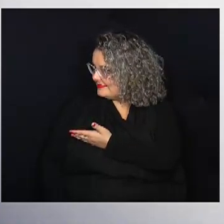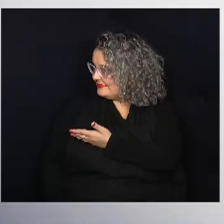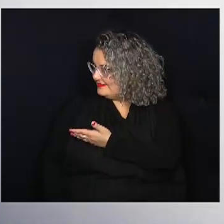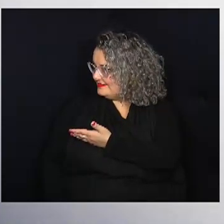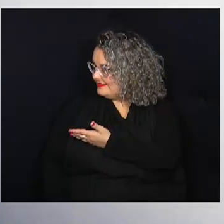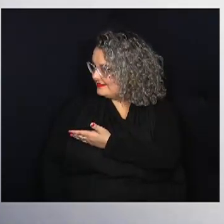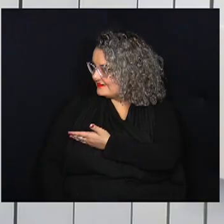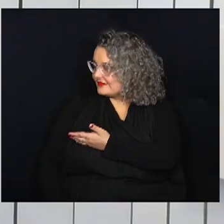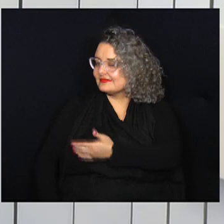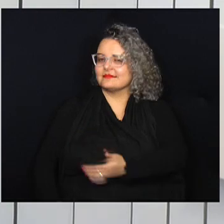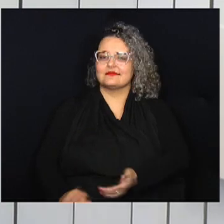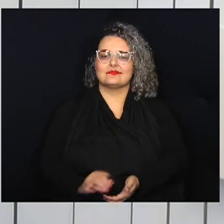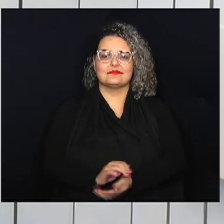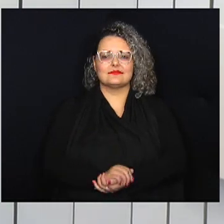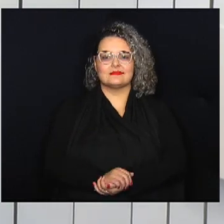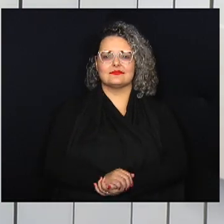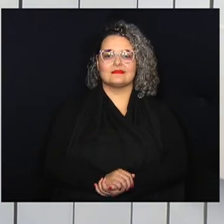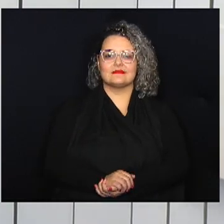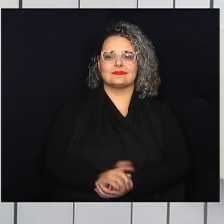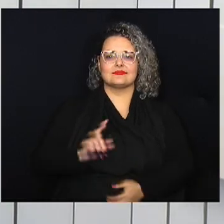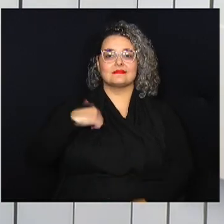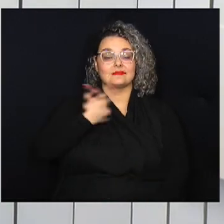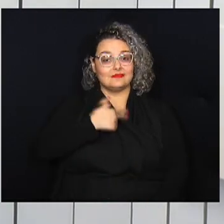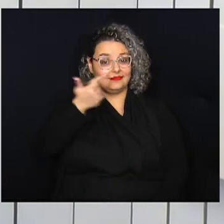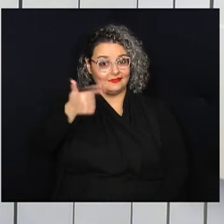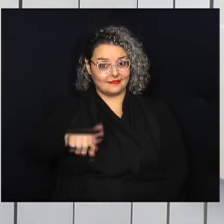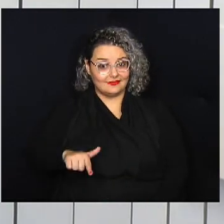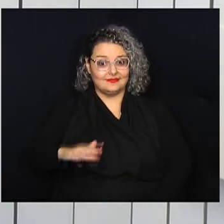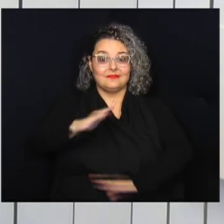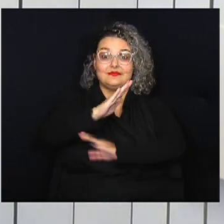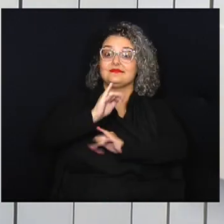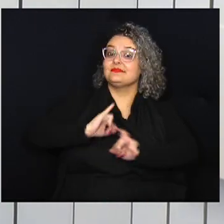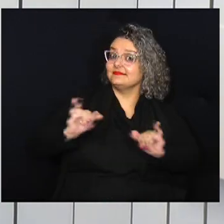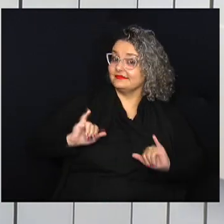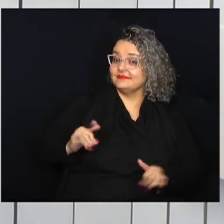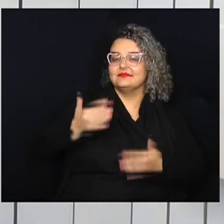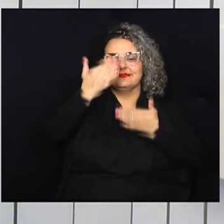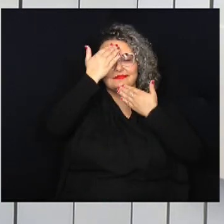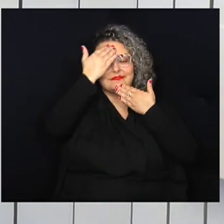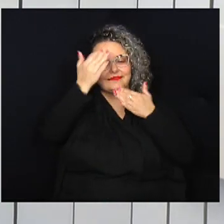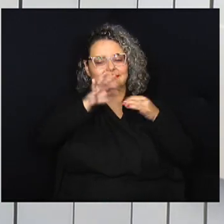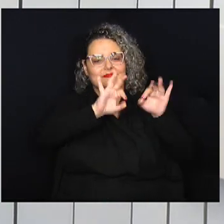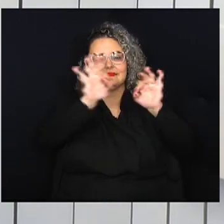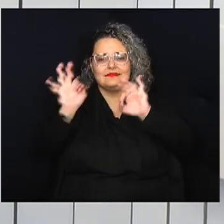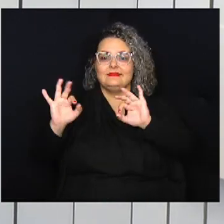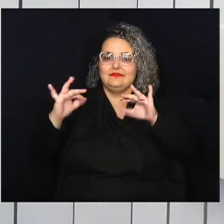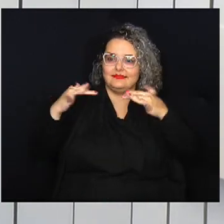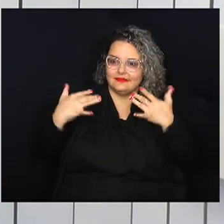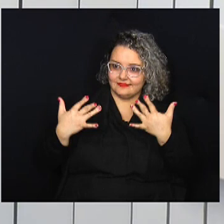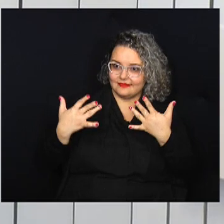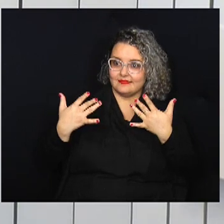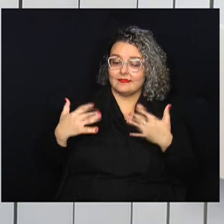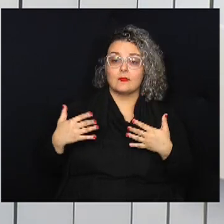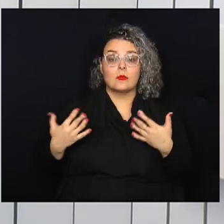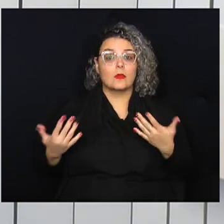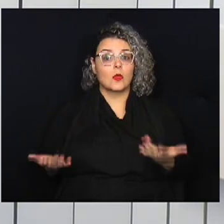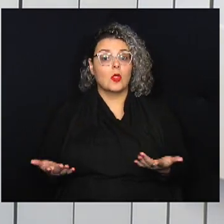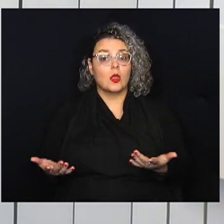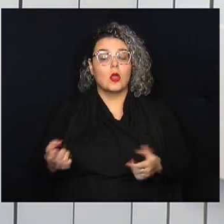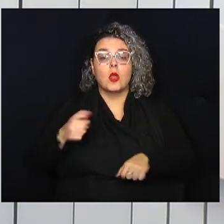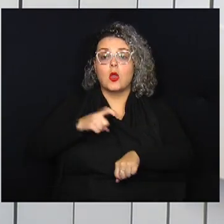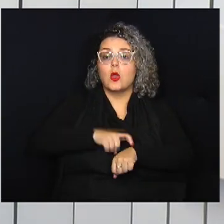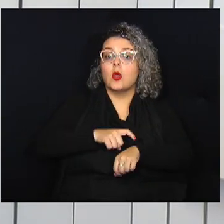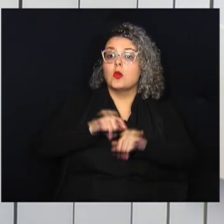sedai.iel.unicamp.br. A gente segue aqui com o nosso Câmara Notícia. Muito obrigado pela sua companhia, pela sua audiência. Hora